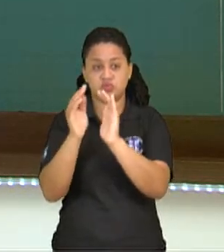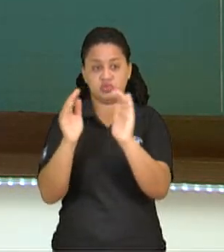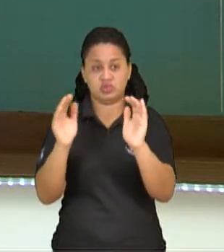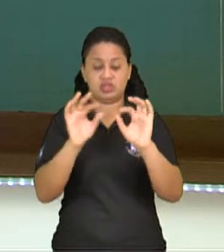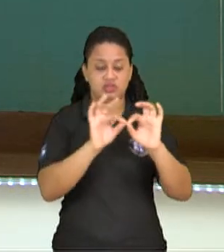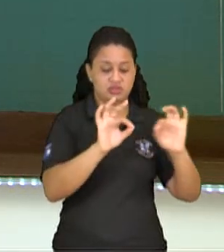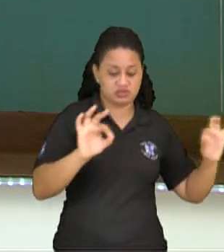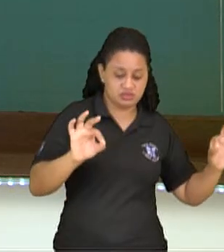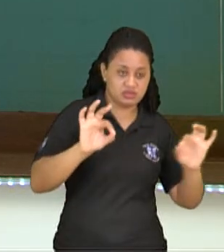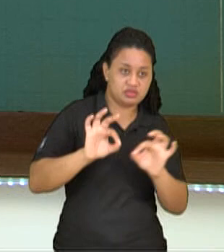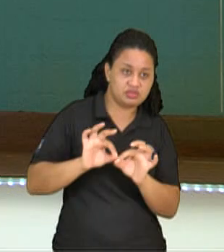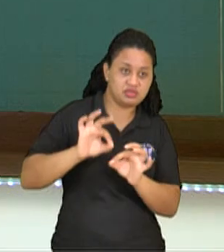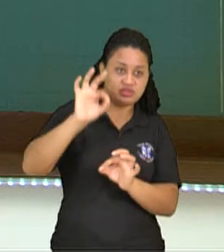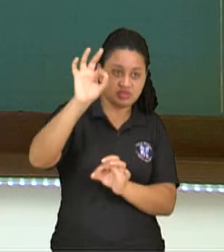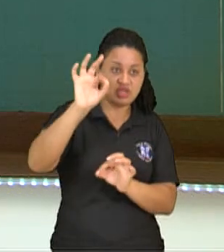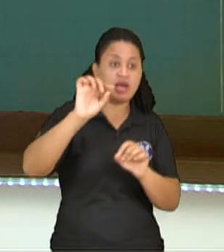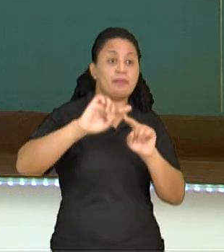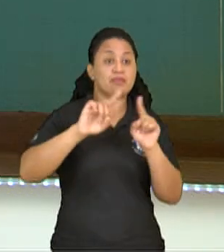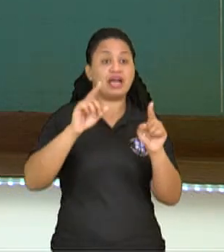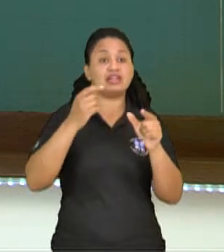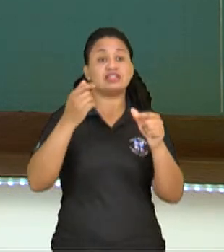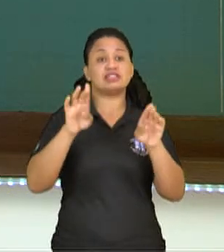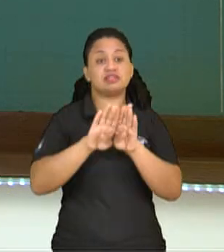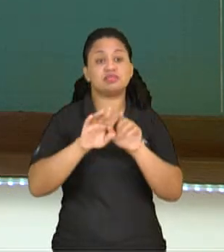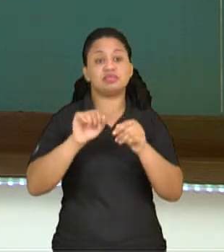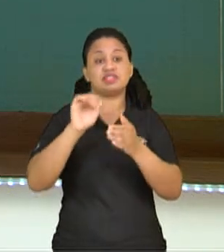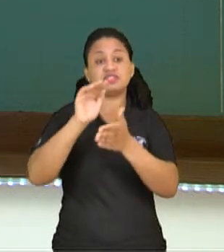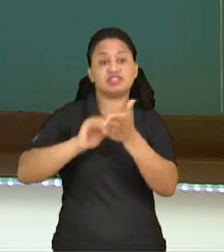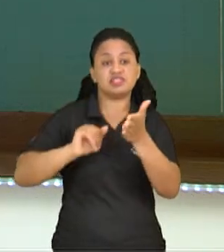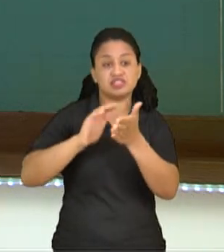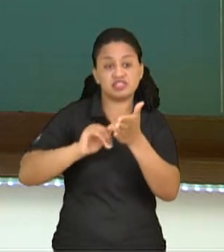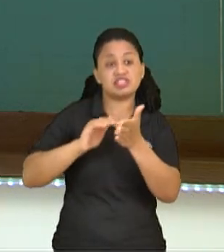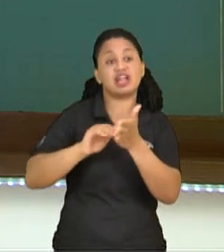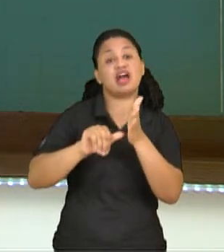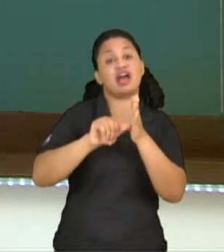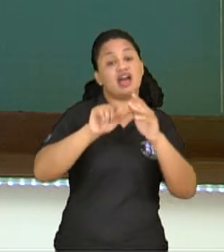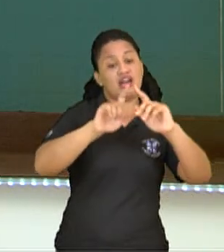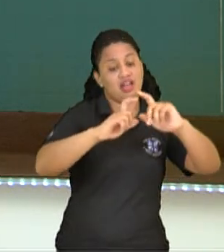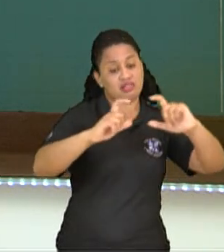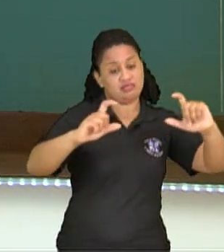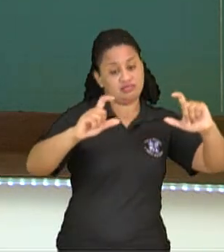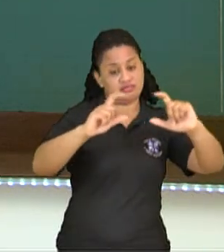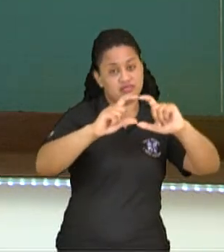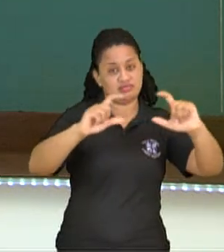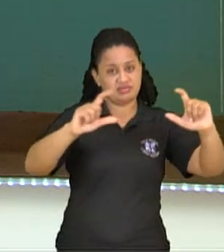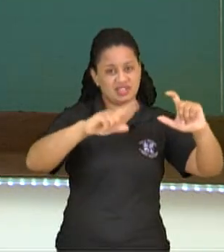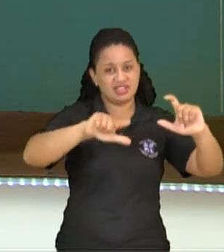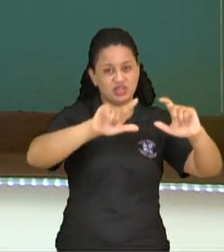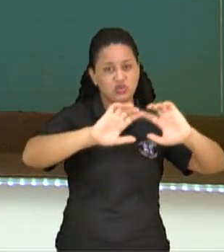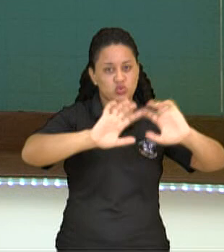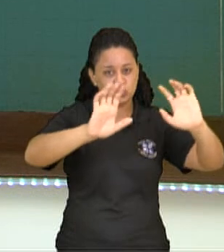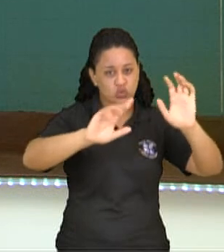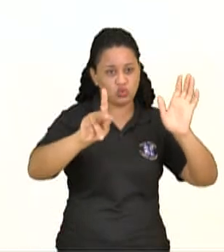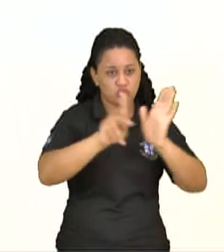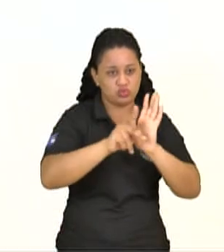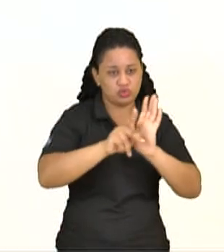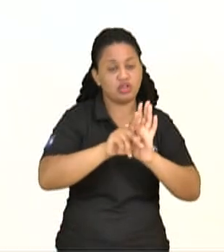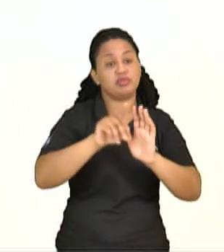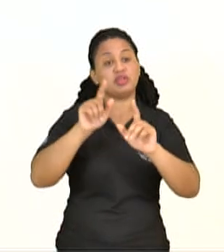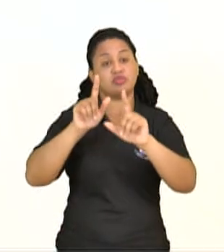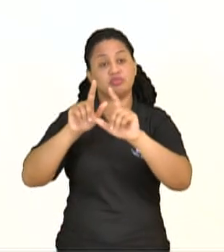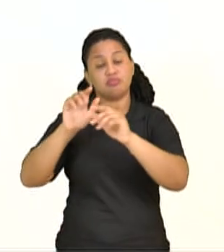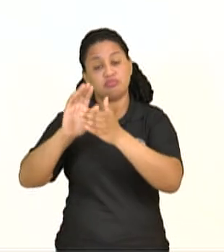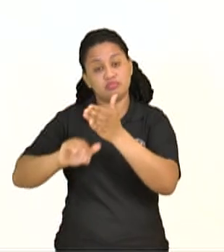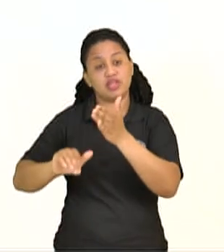largura. Só que a gente tem que descontar, né, a nossa primeira área, que é a área lá do jogo, né? Então, por isso, menos